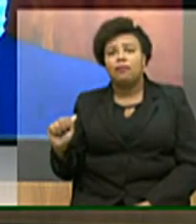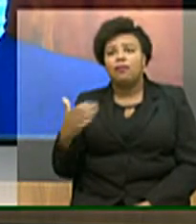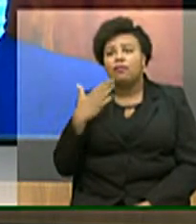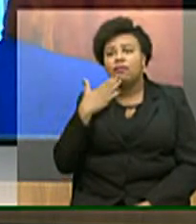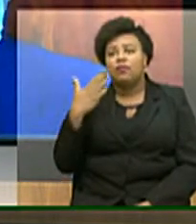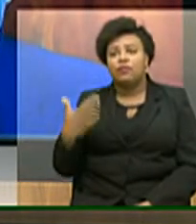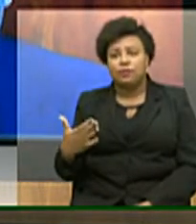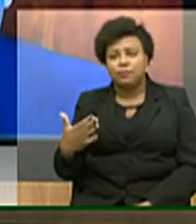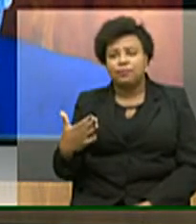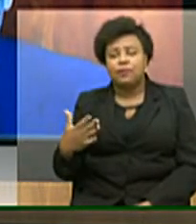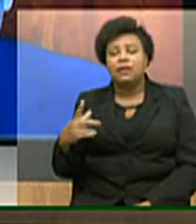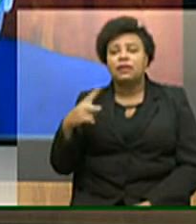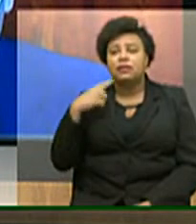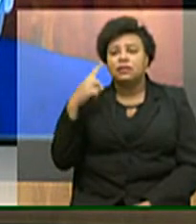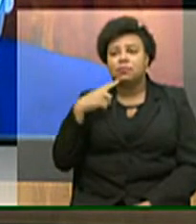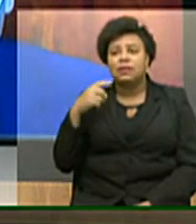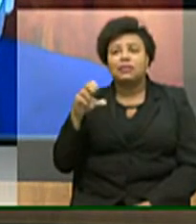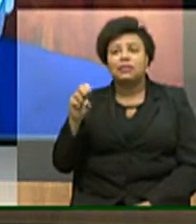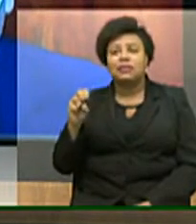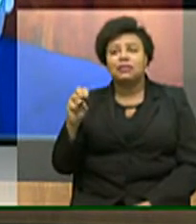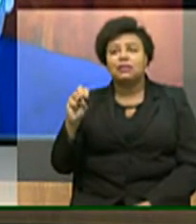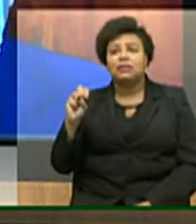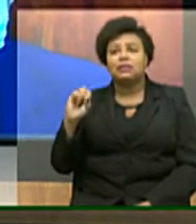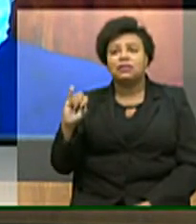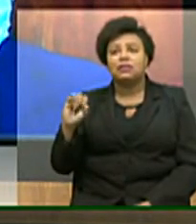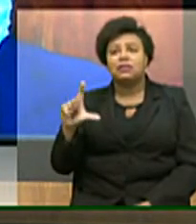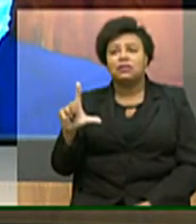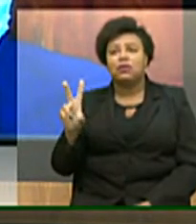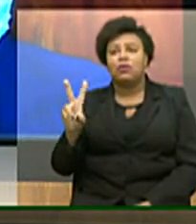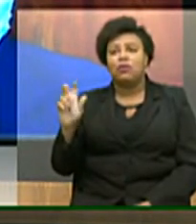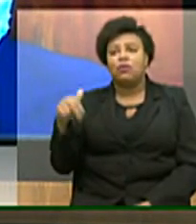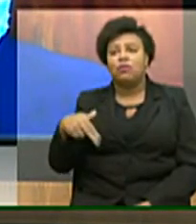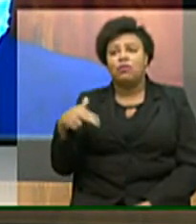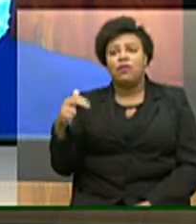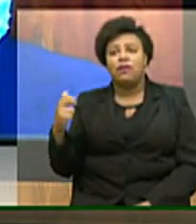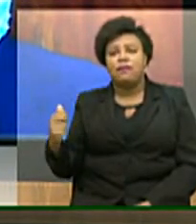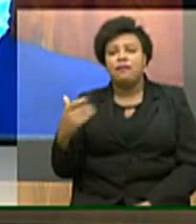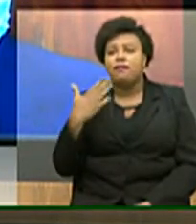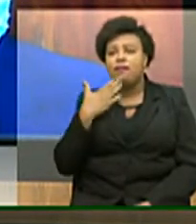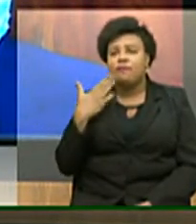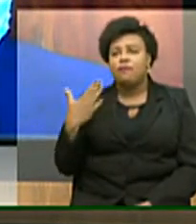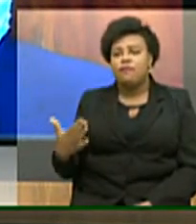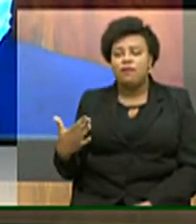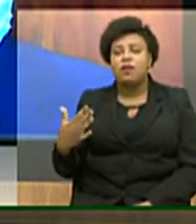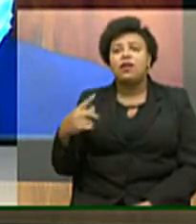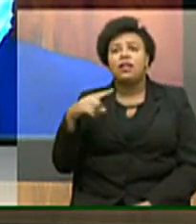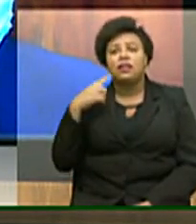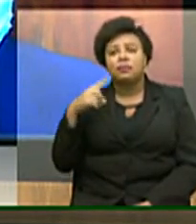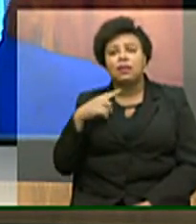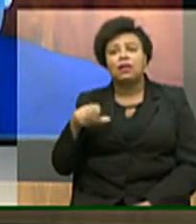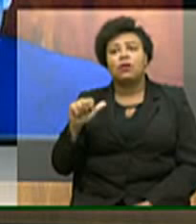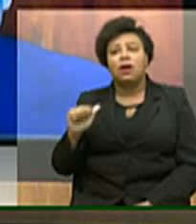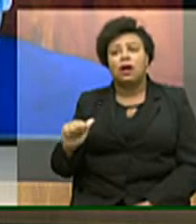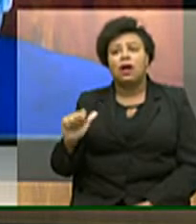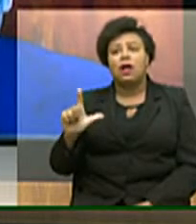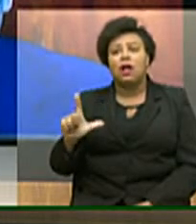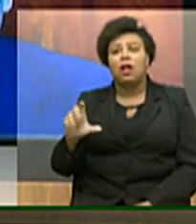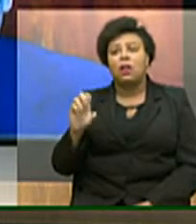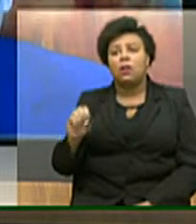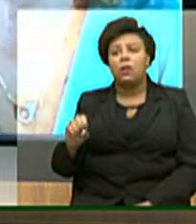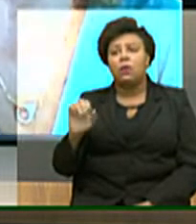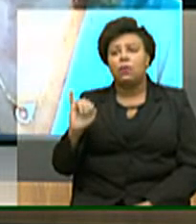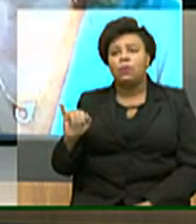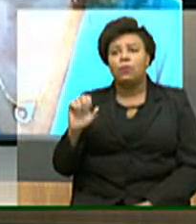Favorável, presidente. Deputado Silvana Covatti. Favorável, presidente. Deputado Aloysio Klasma.